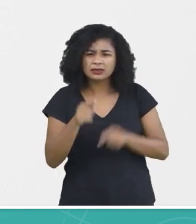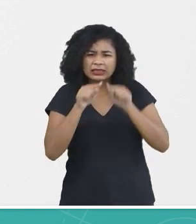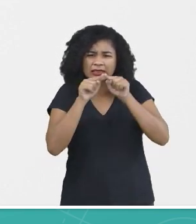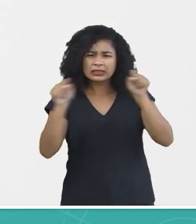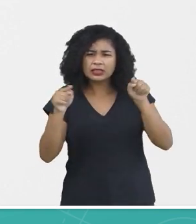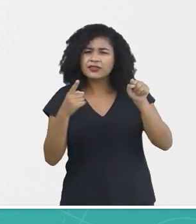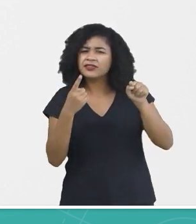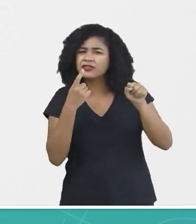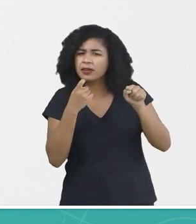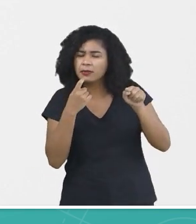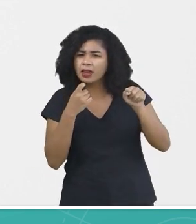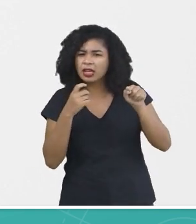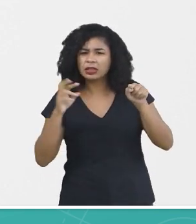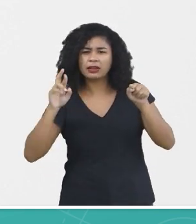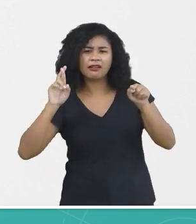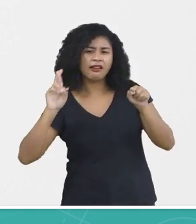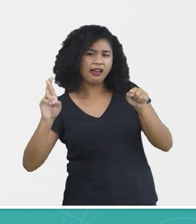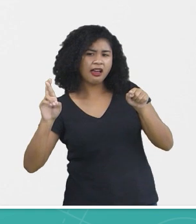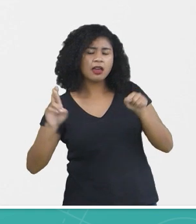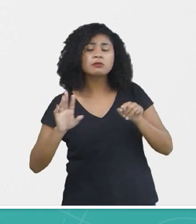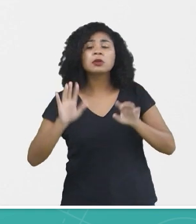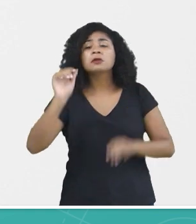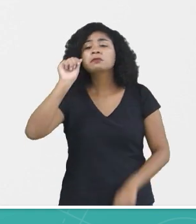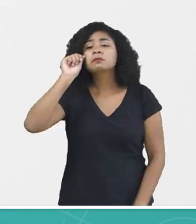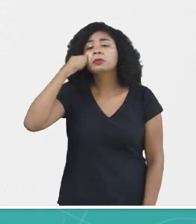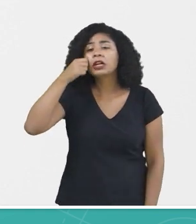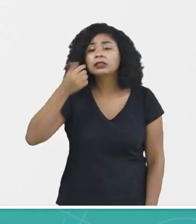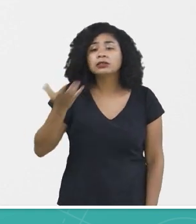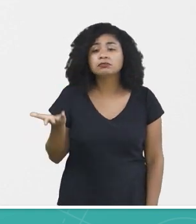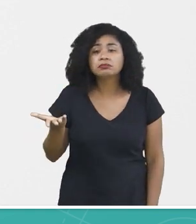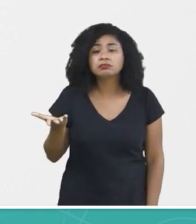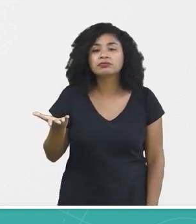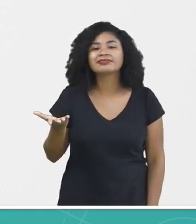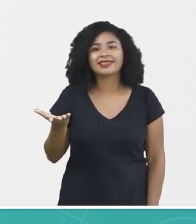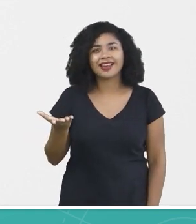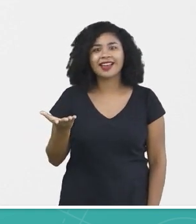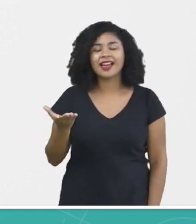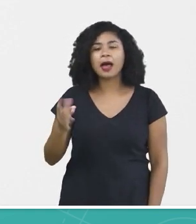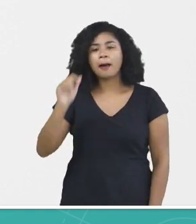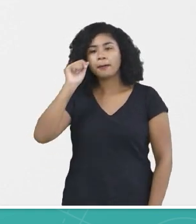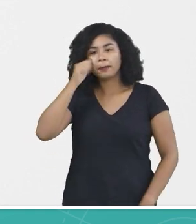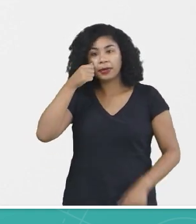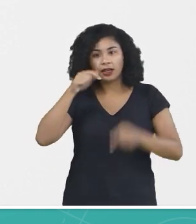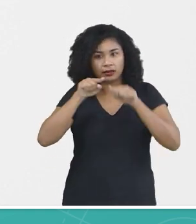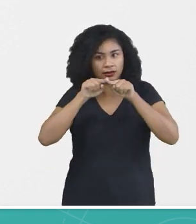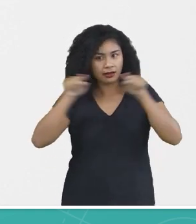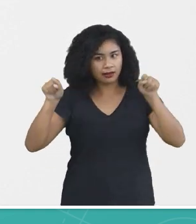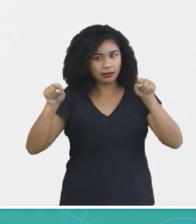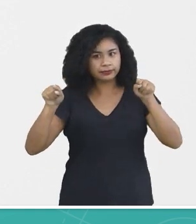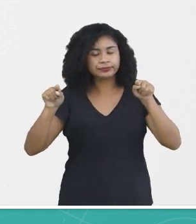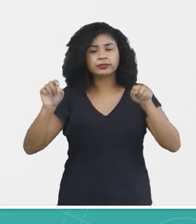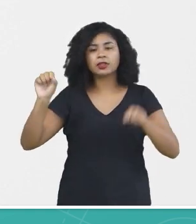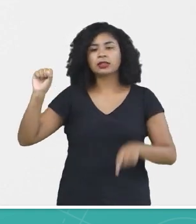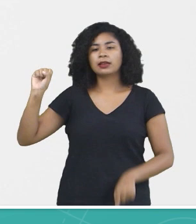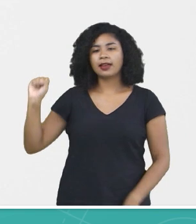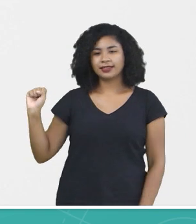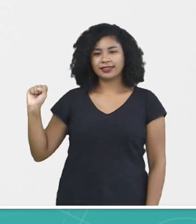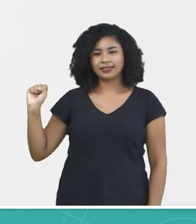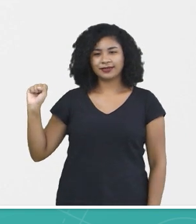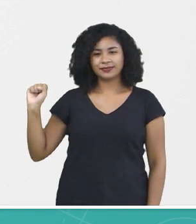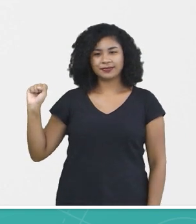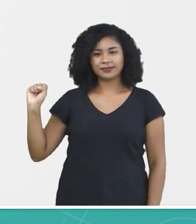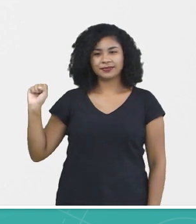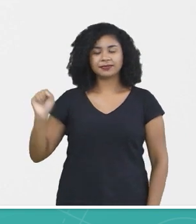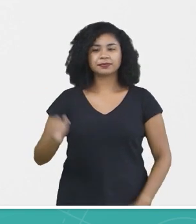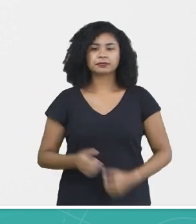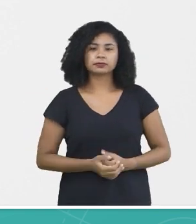colocar uma outra letra minúscula. E eu coloquei aí, dei o nome, batizei essa reta de reta S. Então